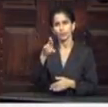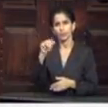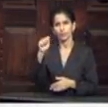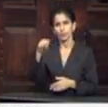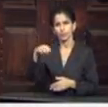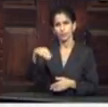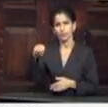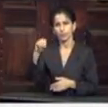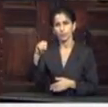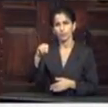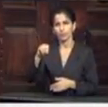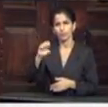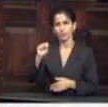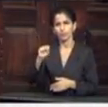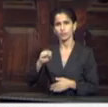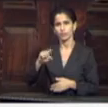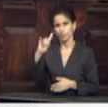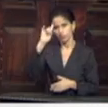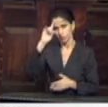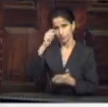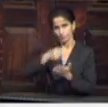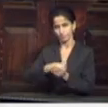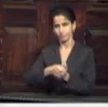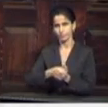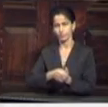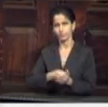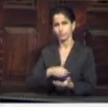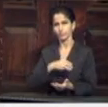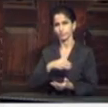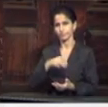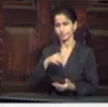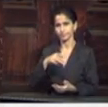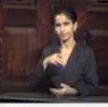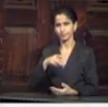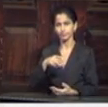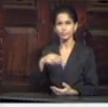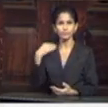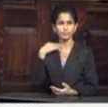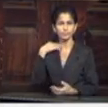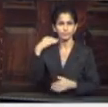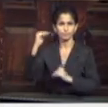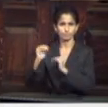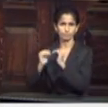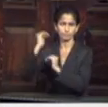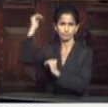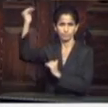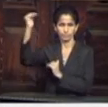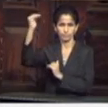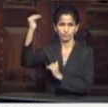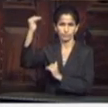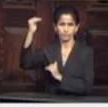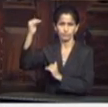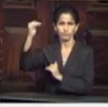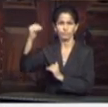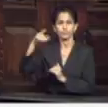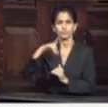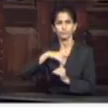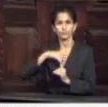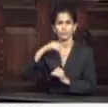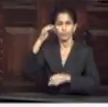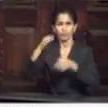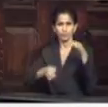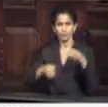decisão de Sua Excelência, o desembargador Maldonado de Carvalho, numa ação